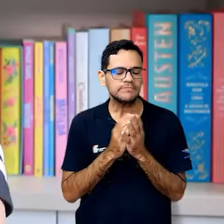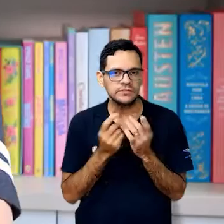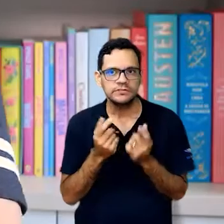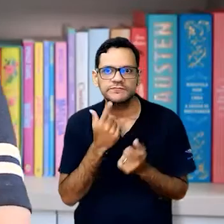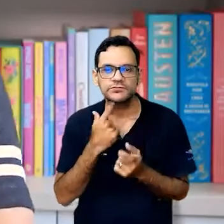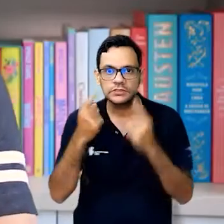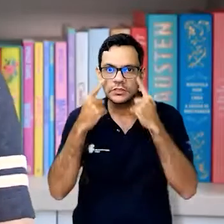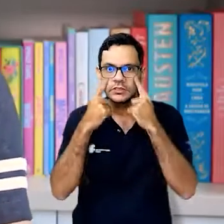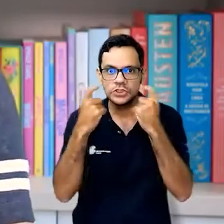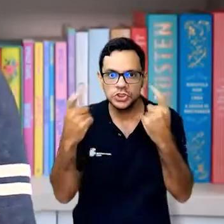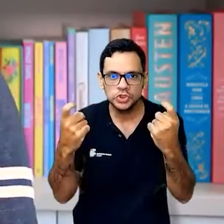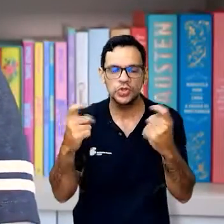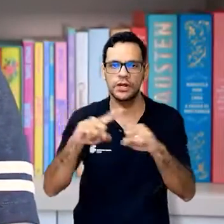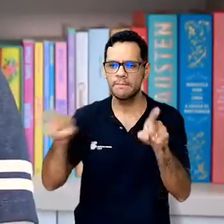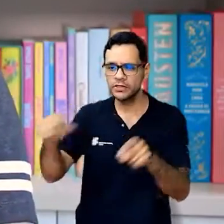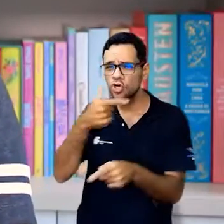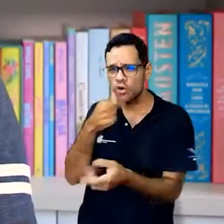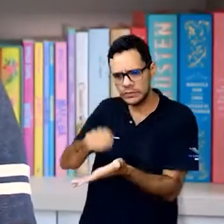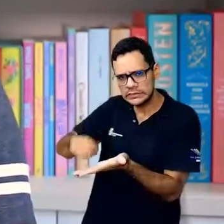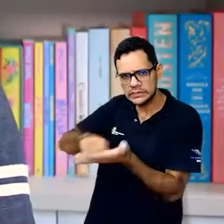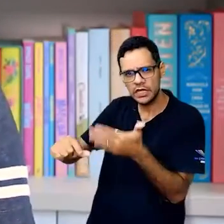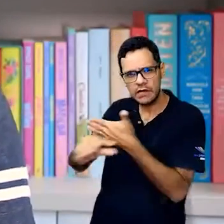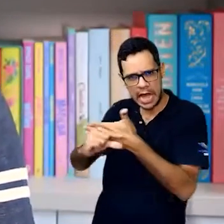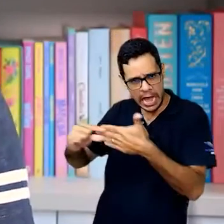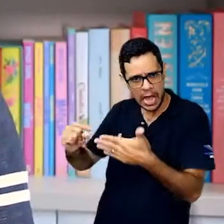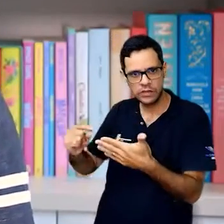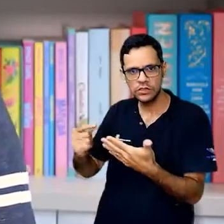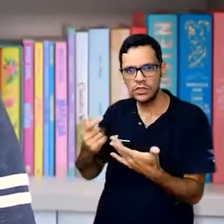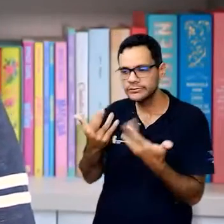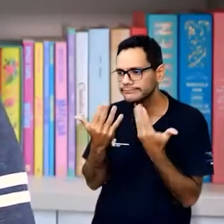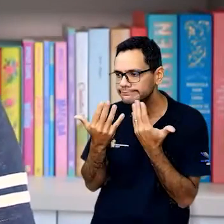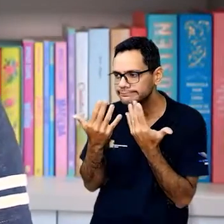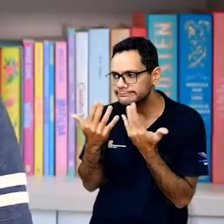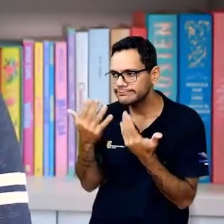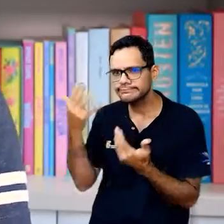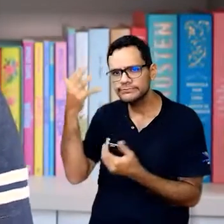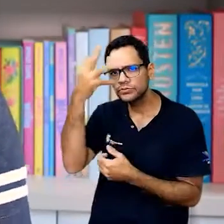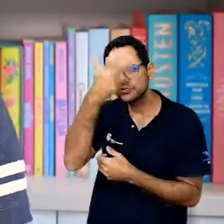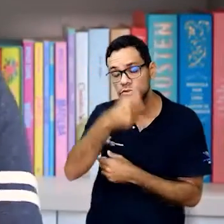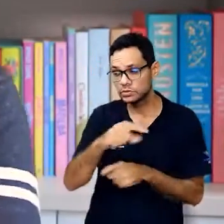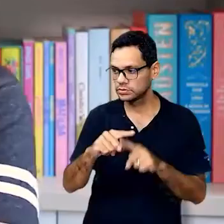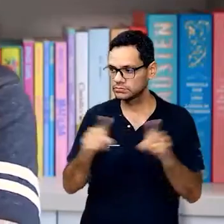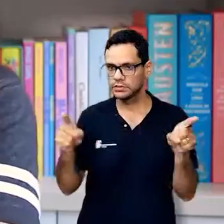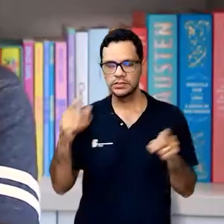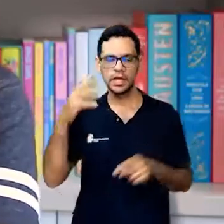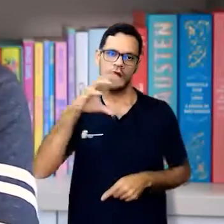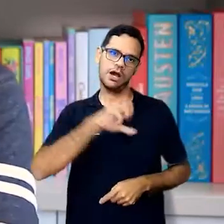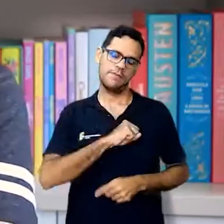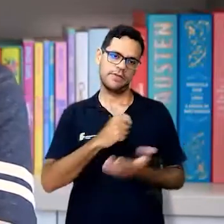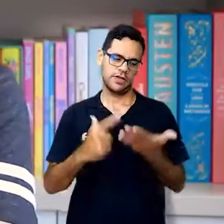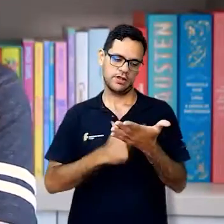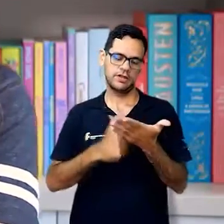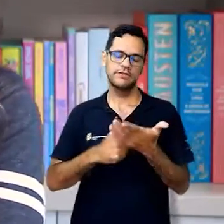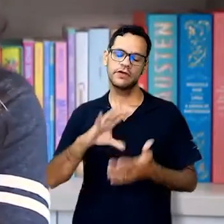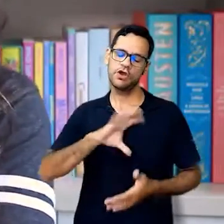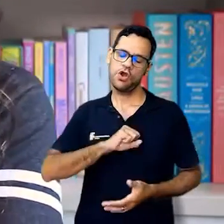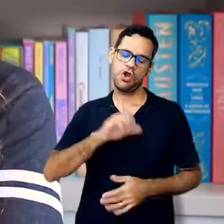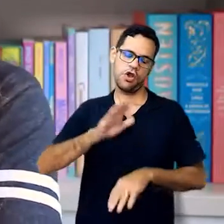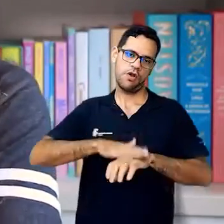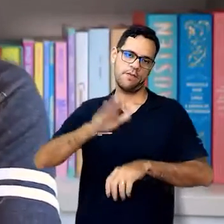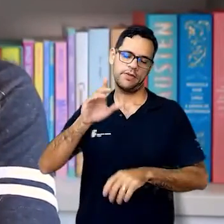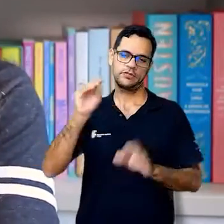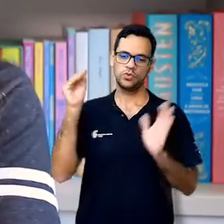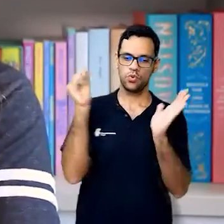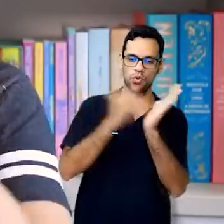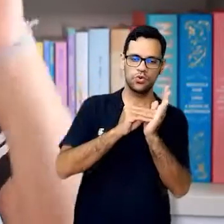assim, a garganta, sabe? Que dá vontade de chorar. Mas ele escreve de uma maneira tão bonita que você fica até, assim, babando pela escrita, sabe? Então eu amei esse livro e